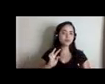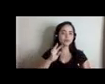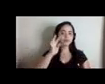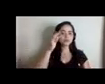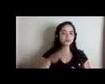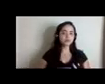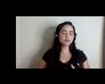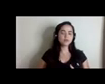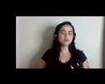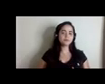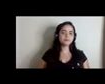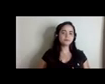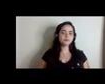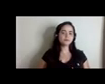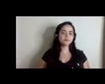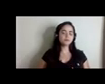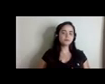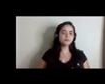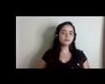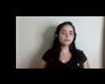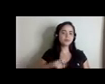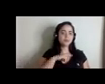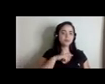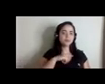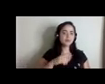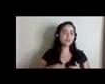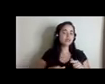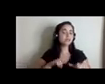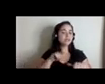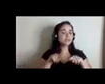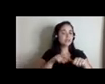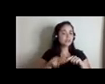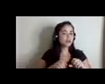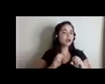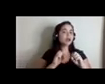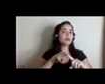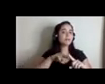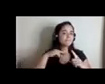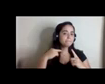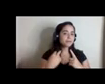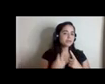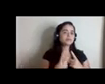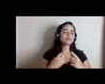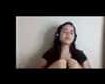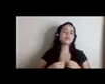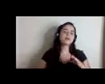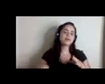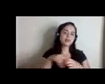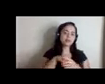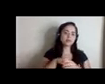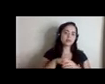servido ou tem trabalhado essas perspectivas dentro